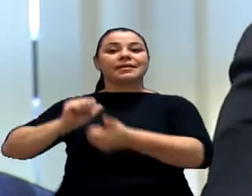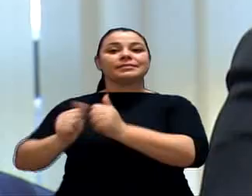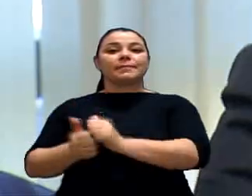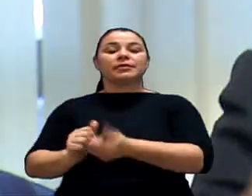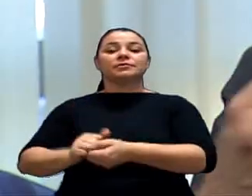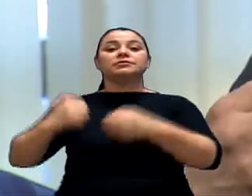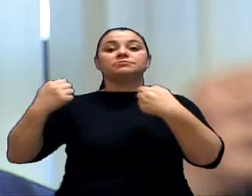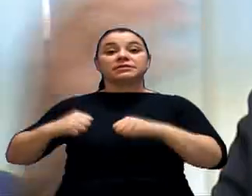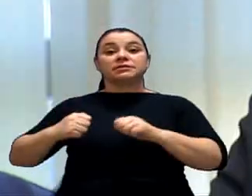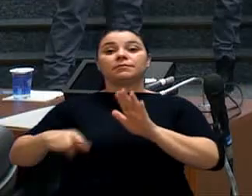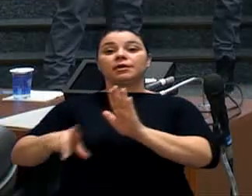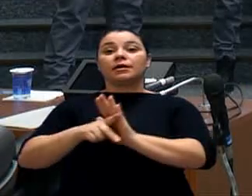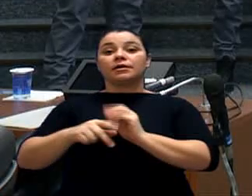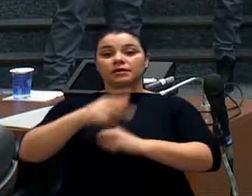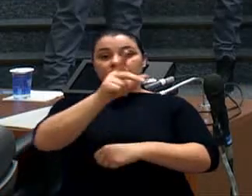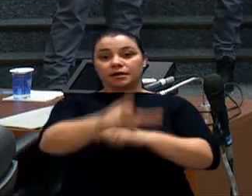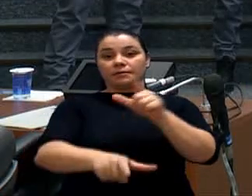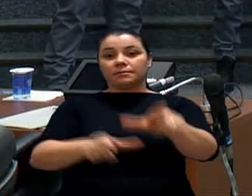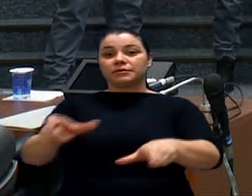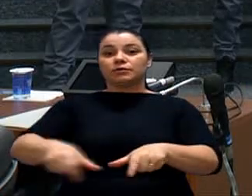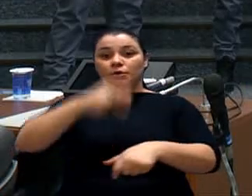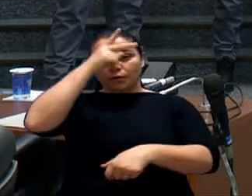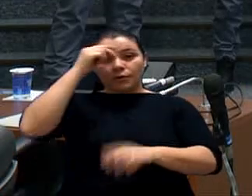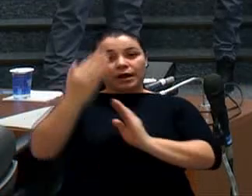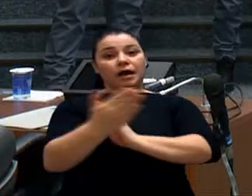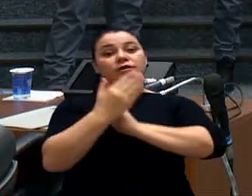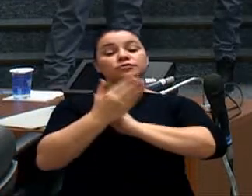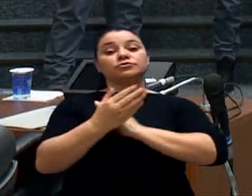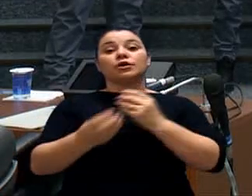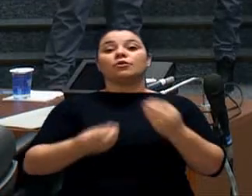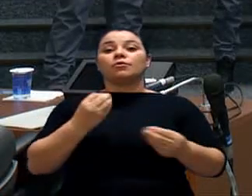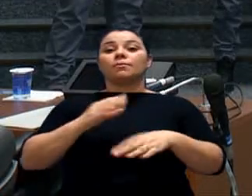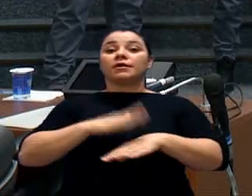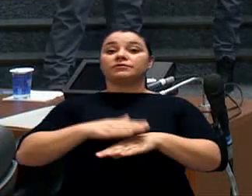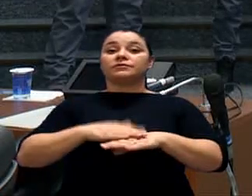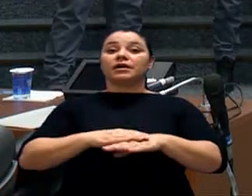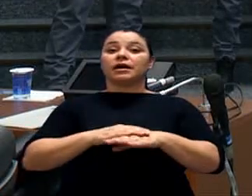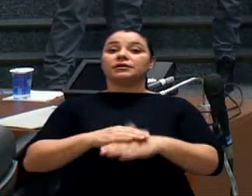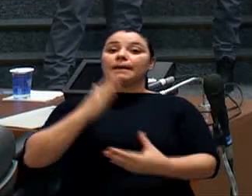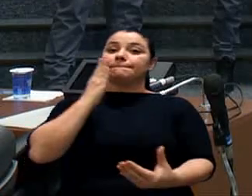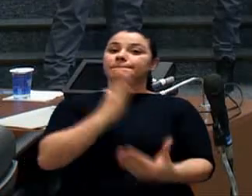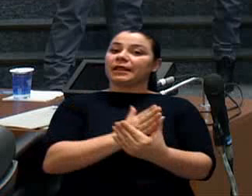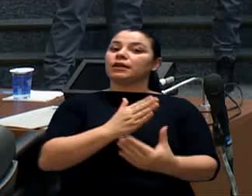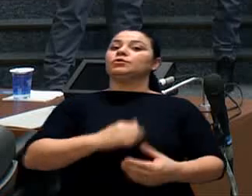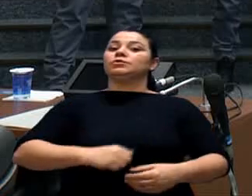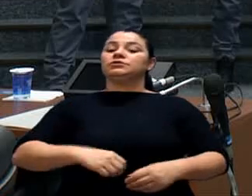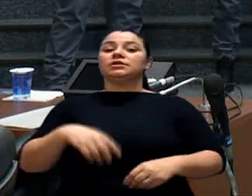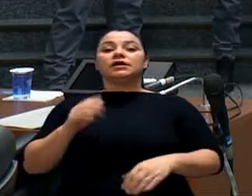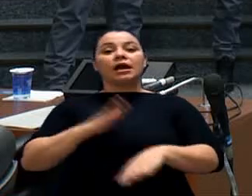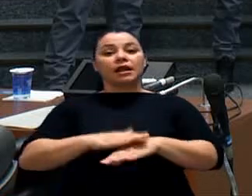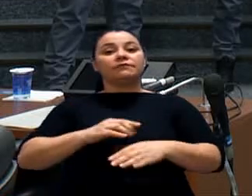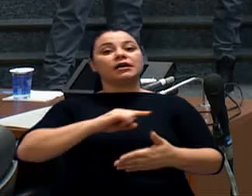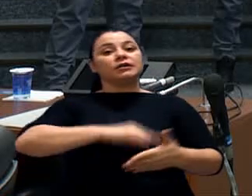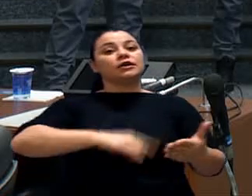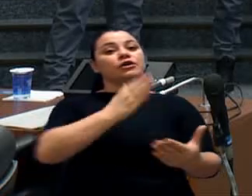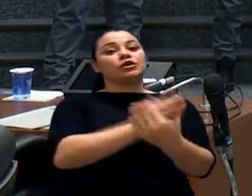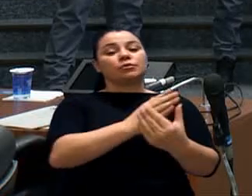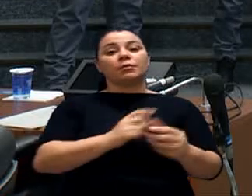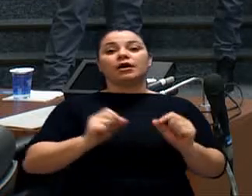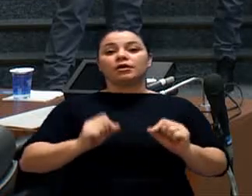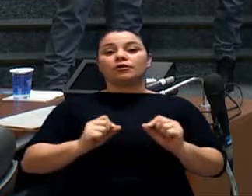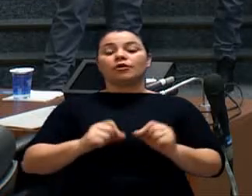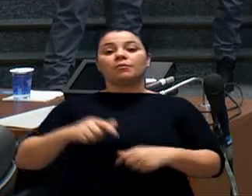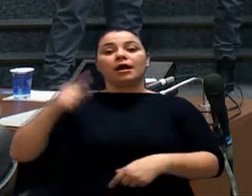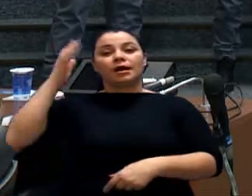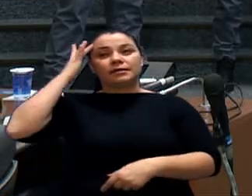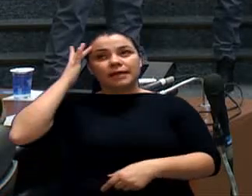dados. Precisamos que a população ajude de uma forma que ela faça a denúncia, que ela faça a ocorrência, para ter ideia onde são as